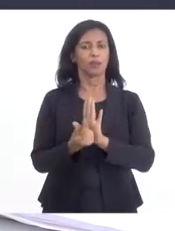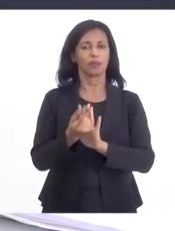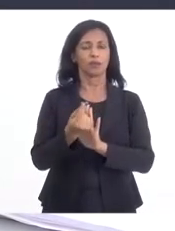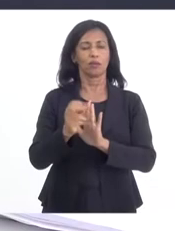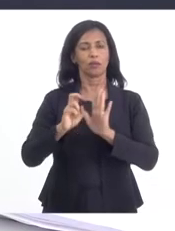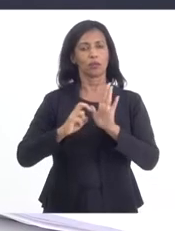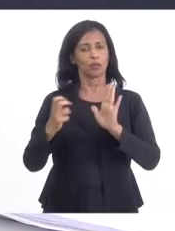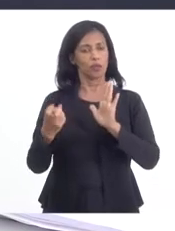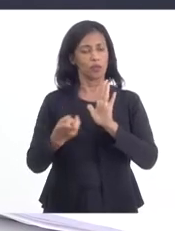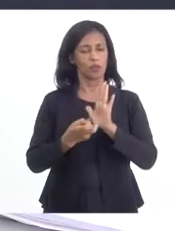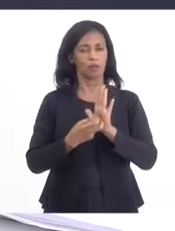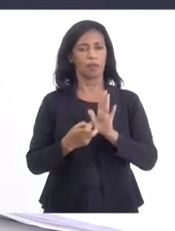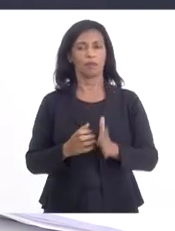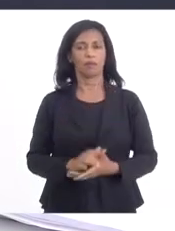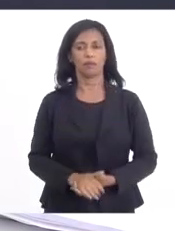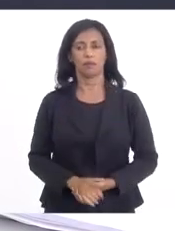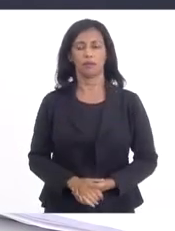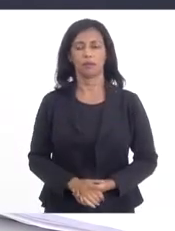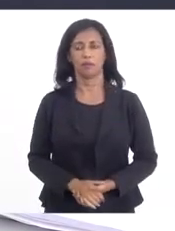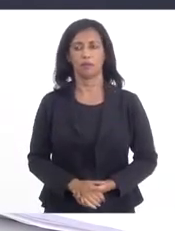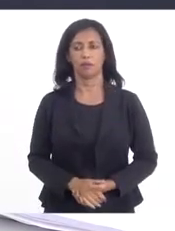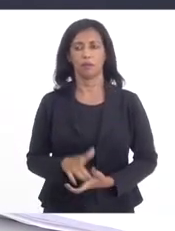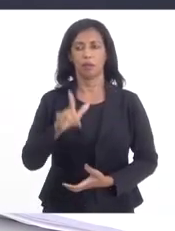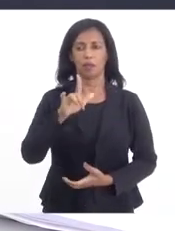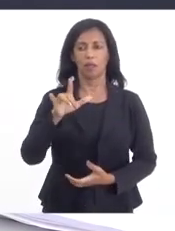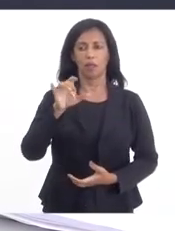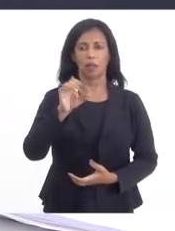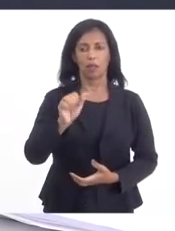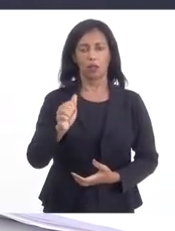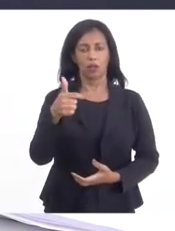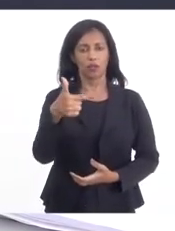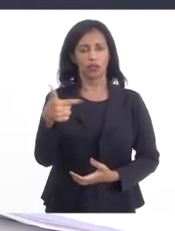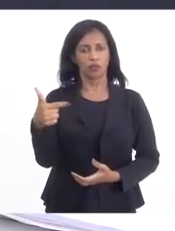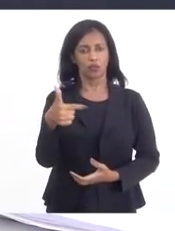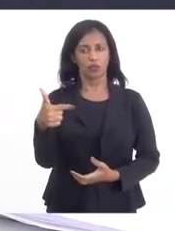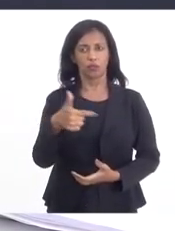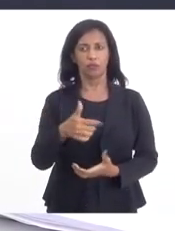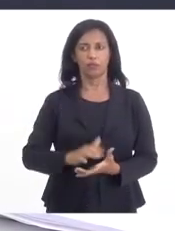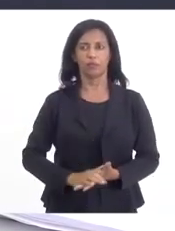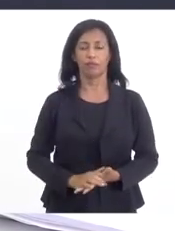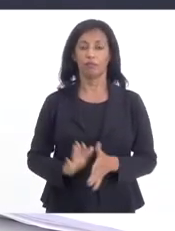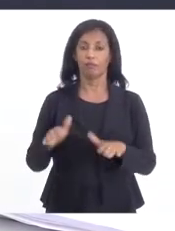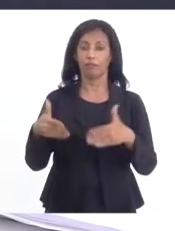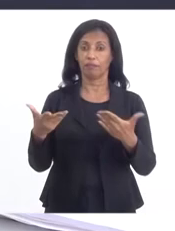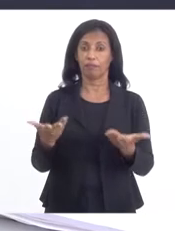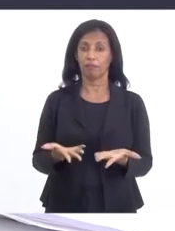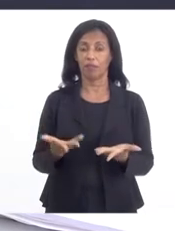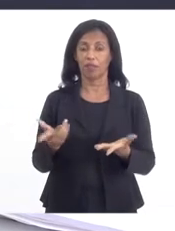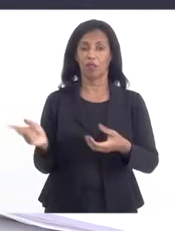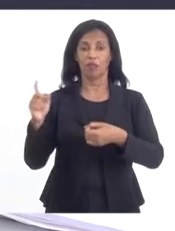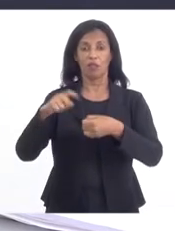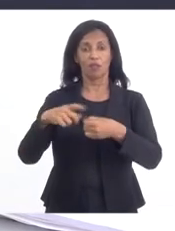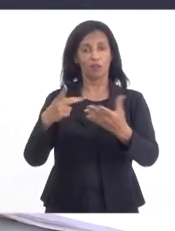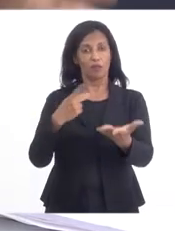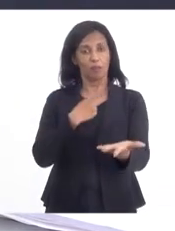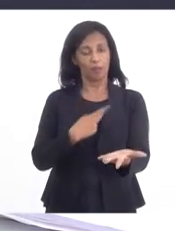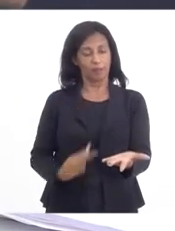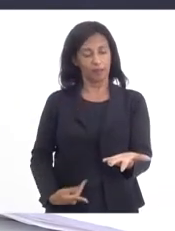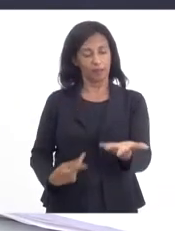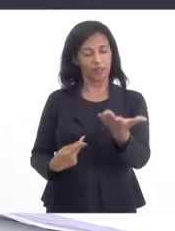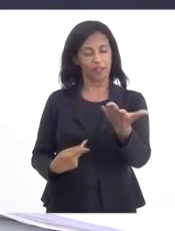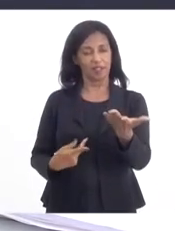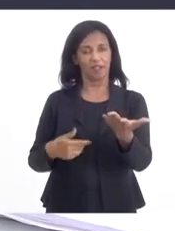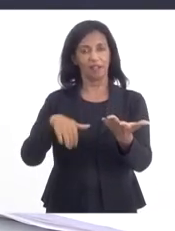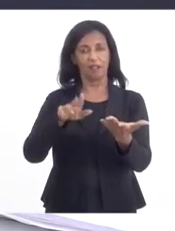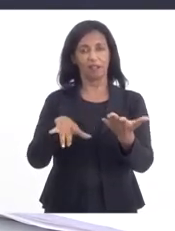as emendas à LOA de 2022. Assim posto, devolvo a presidência a quem